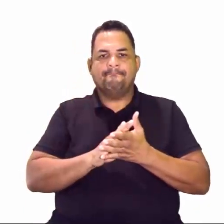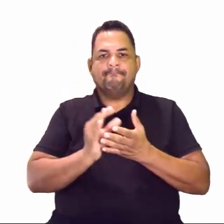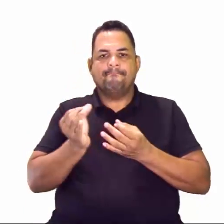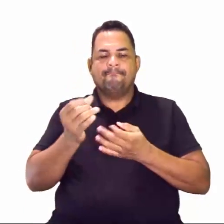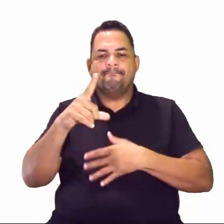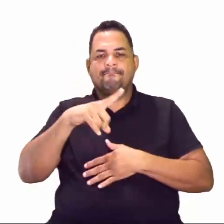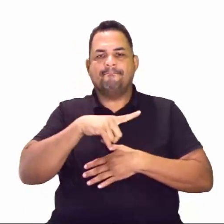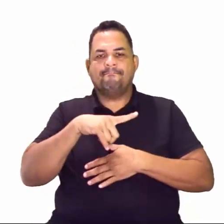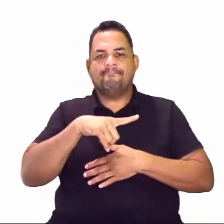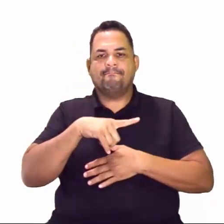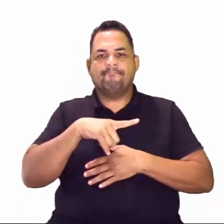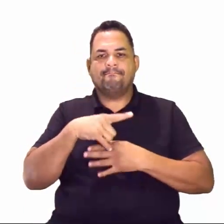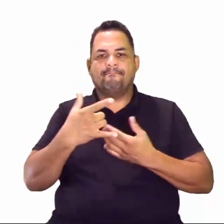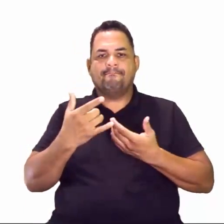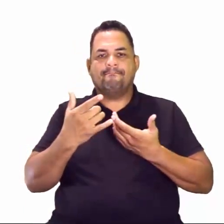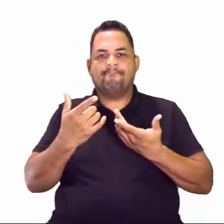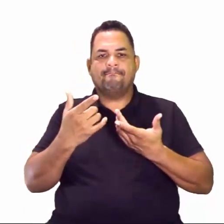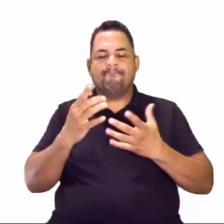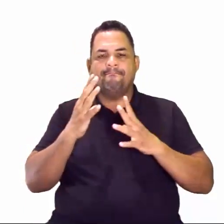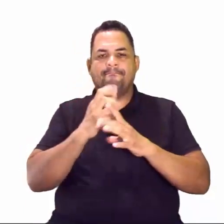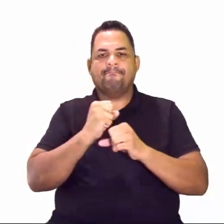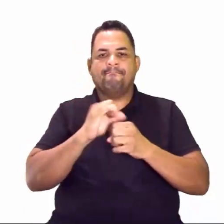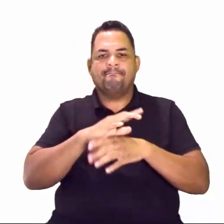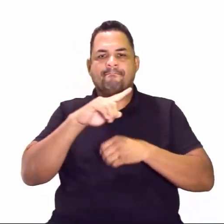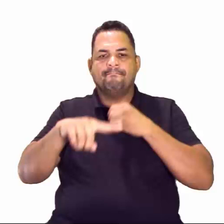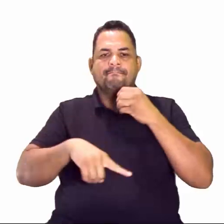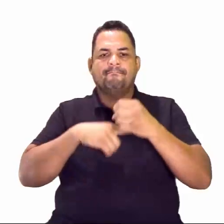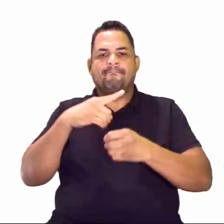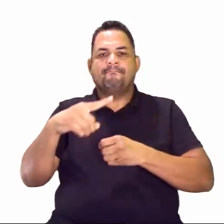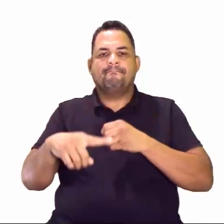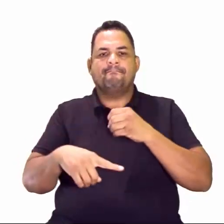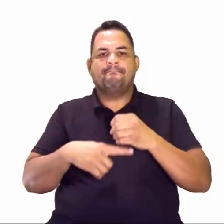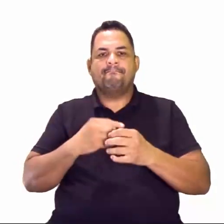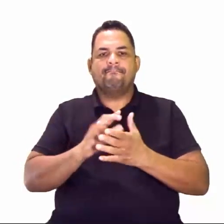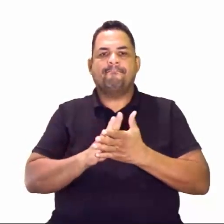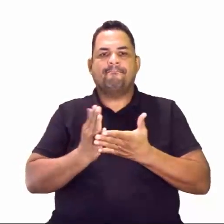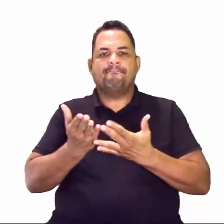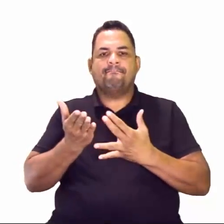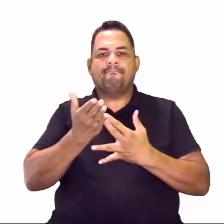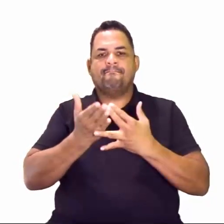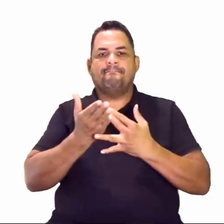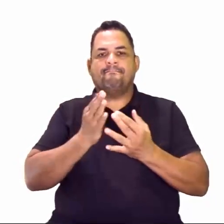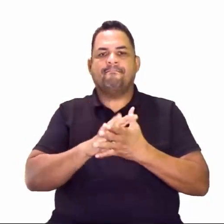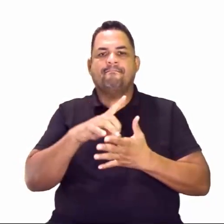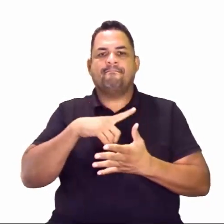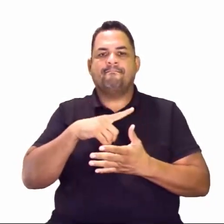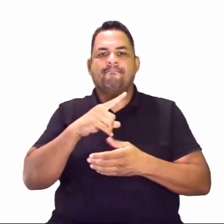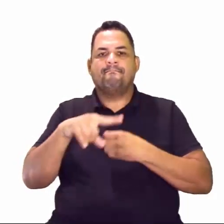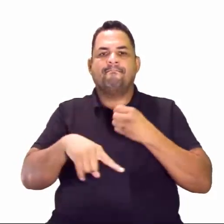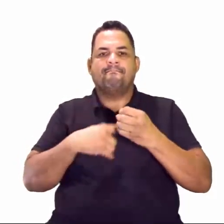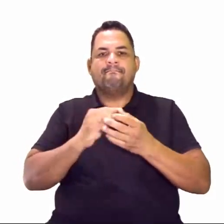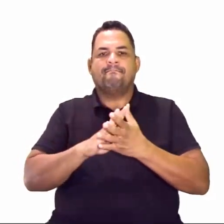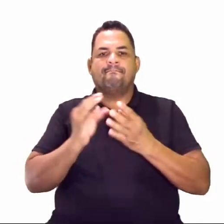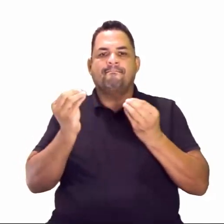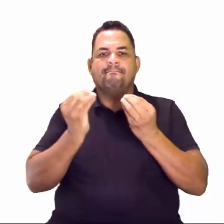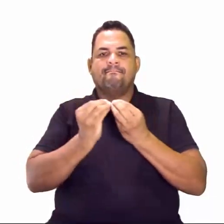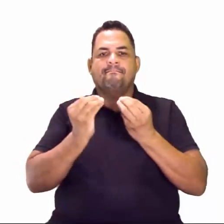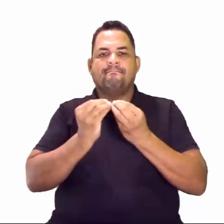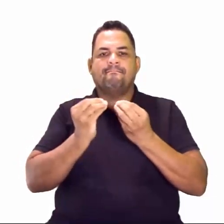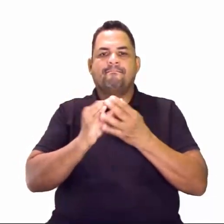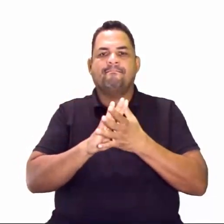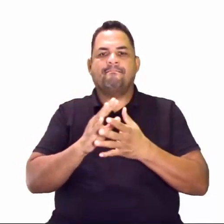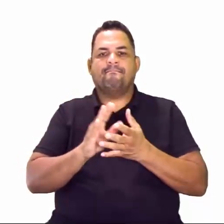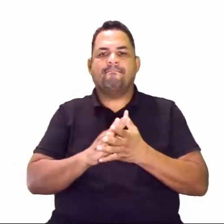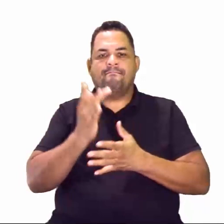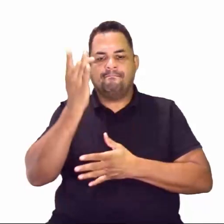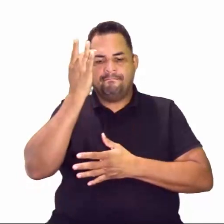se obtém dos átomos entre os átomos que constituem aquela molécula. E a